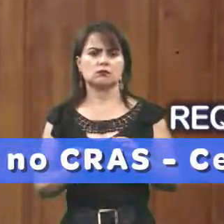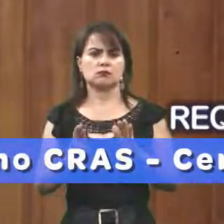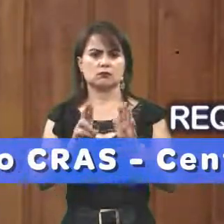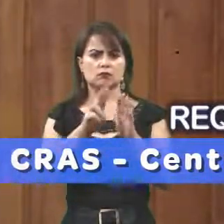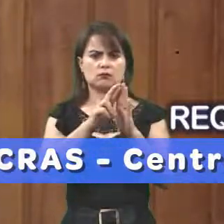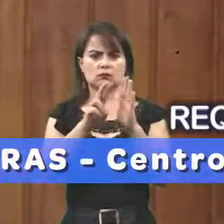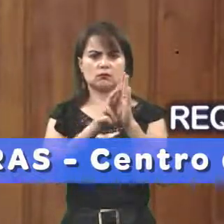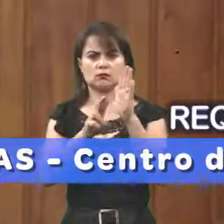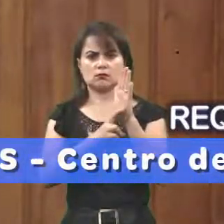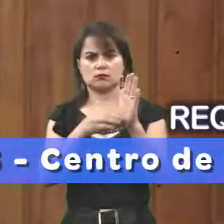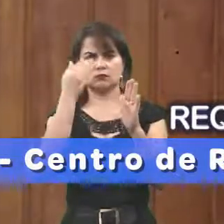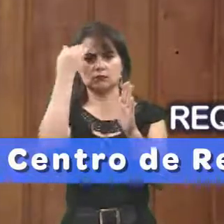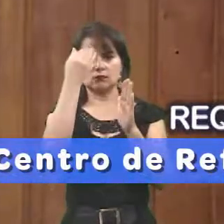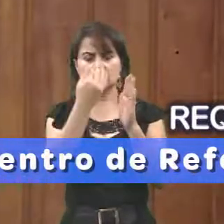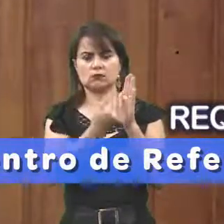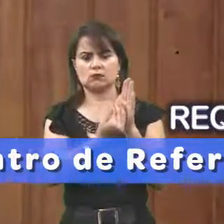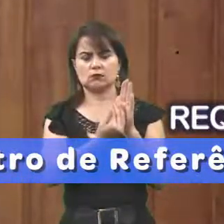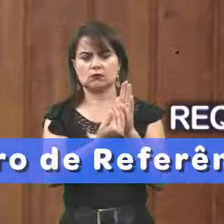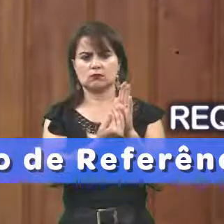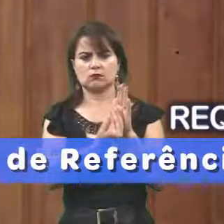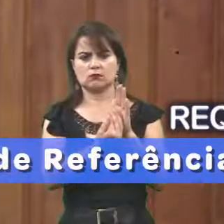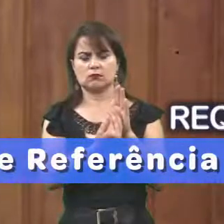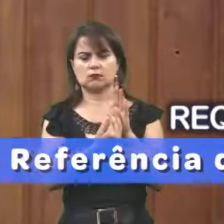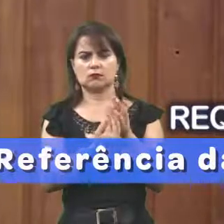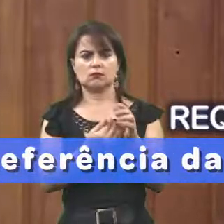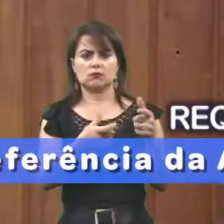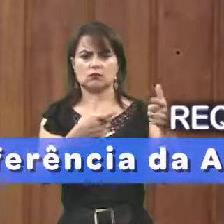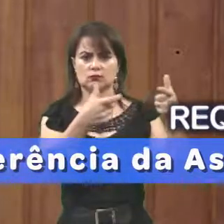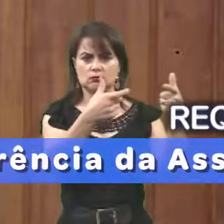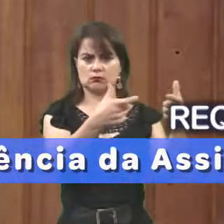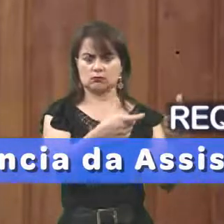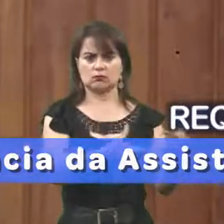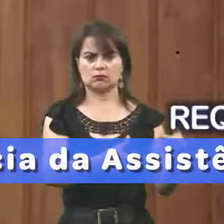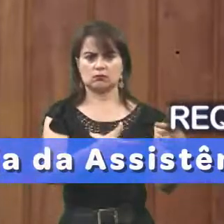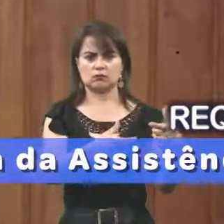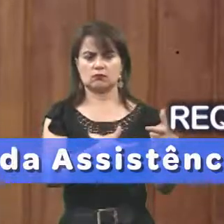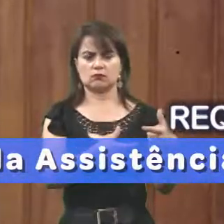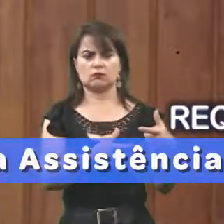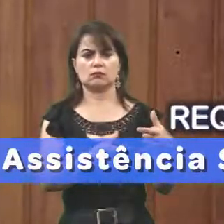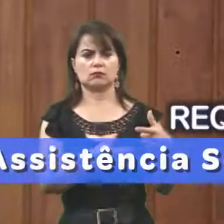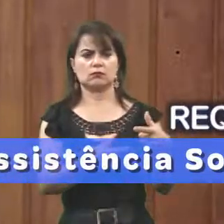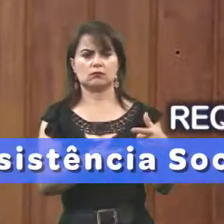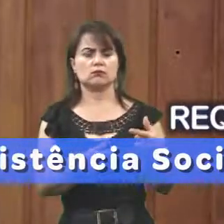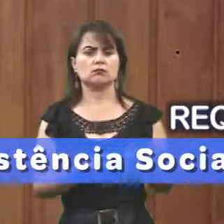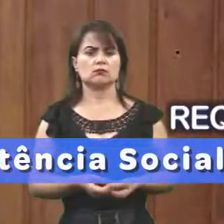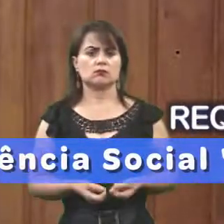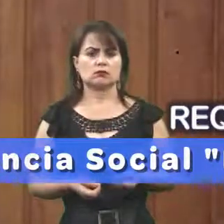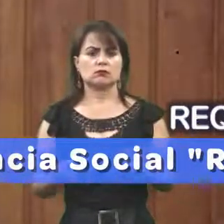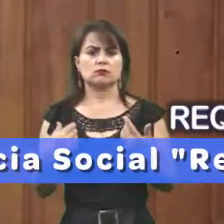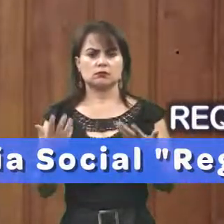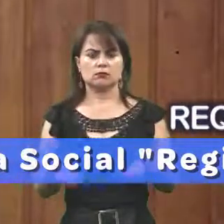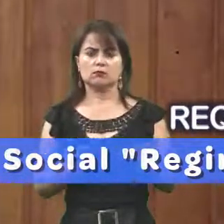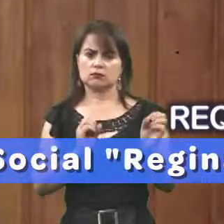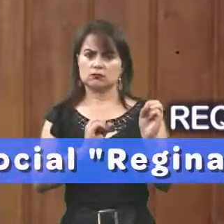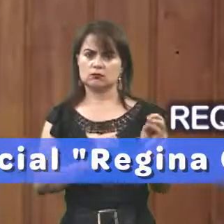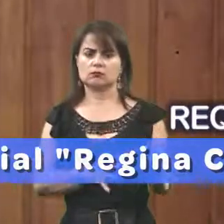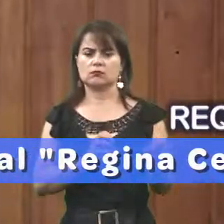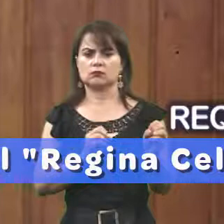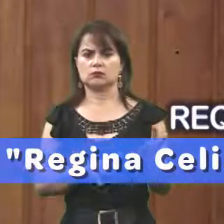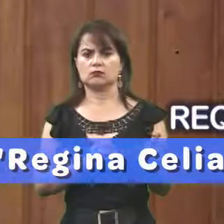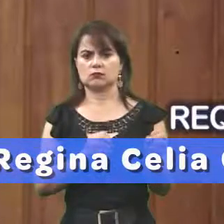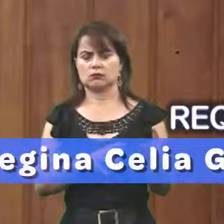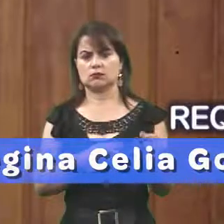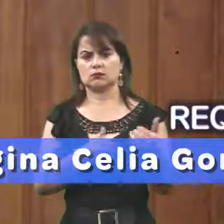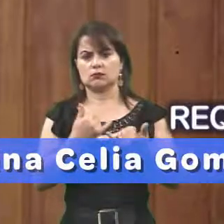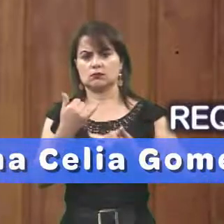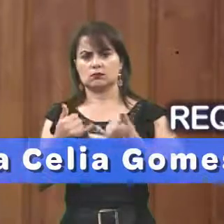viver naquele ambiente com seus pares ali. Então, educação e lazer e